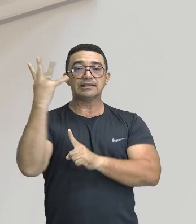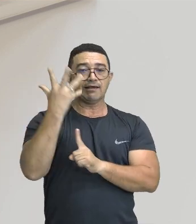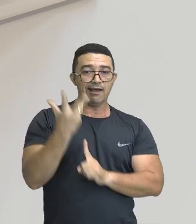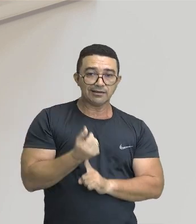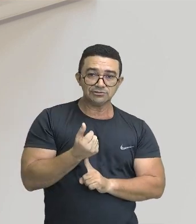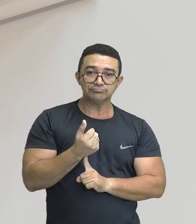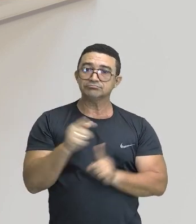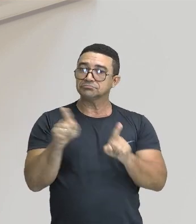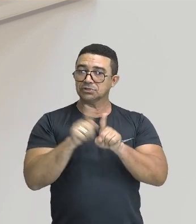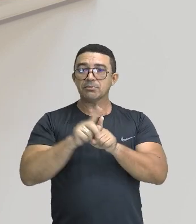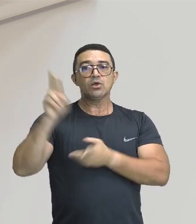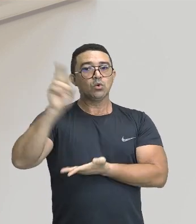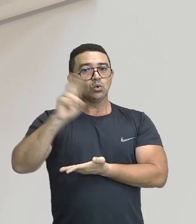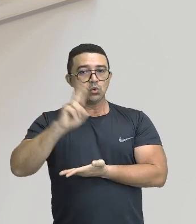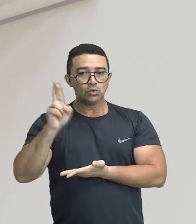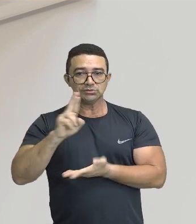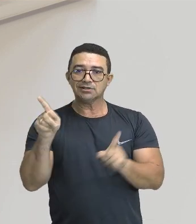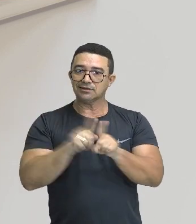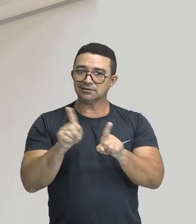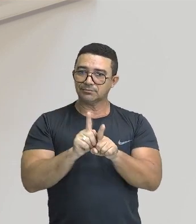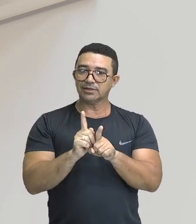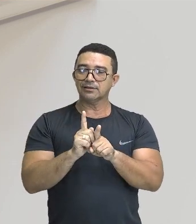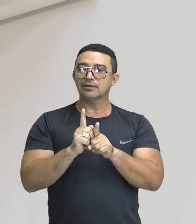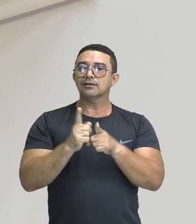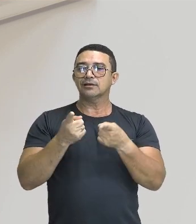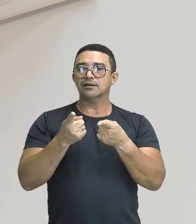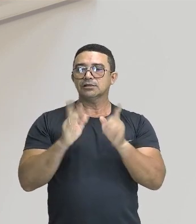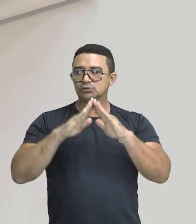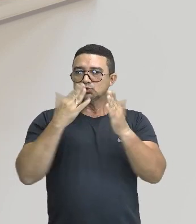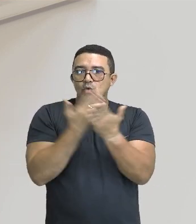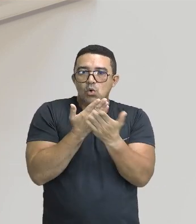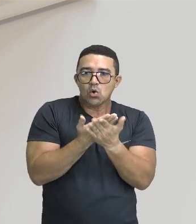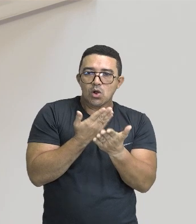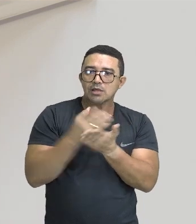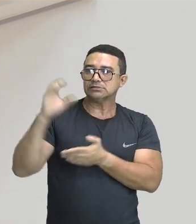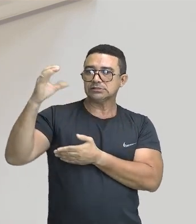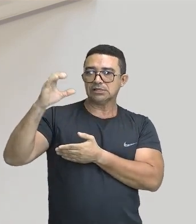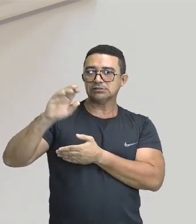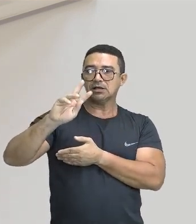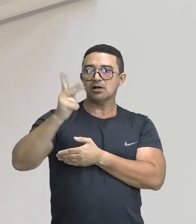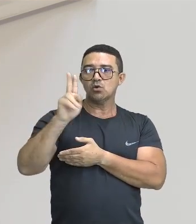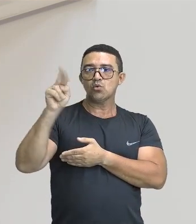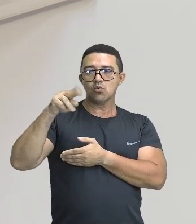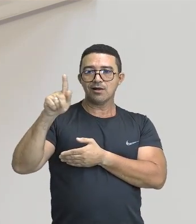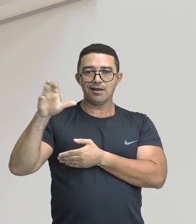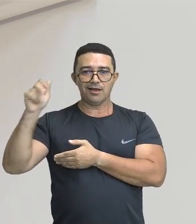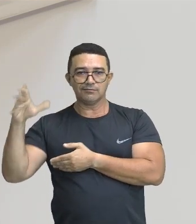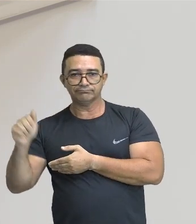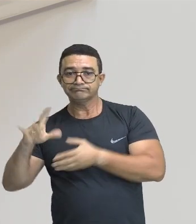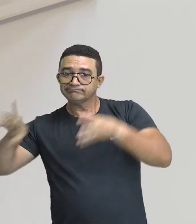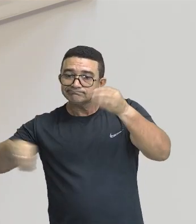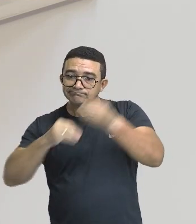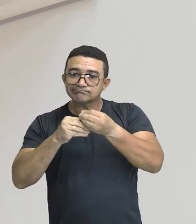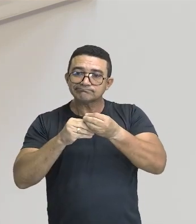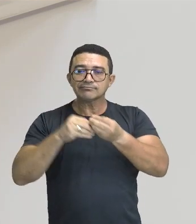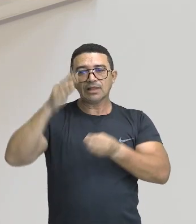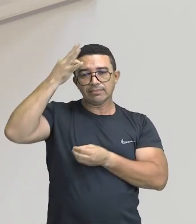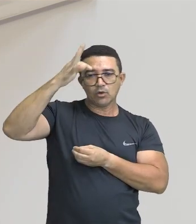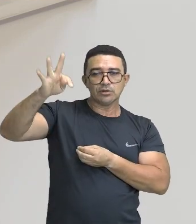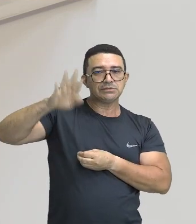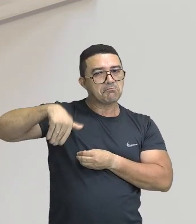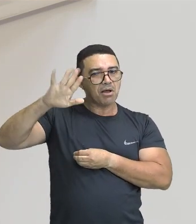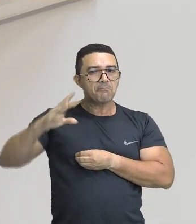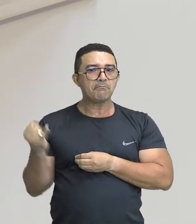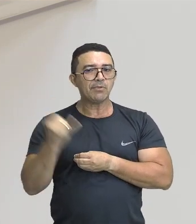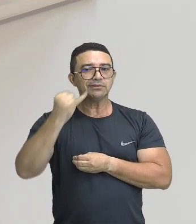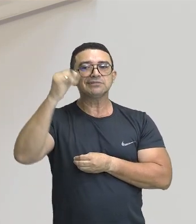Ciências Russa e membro honorário da Academia de Ciências Húngara. Suas contribuições teóricas mais importantes